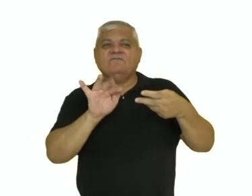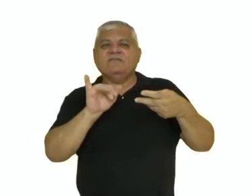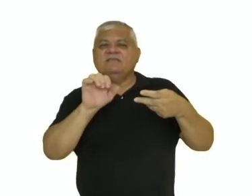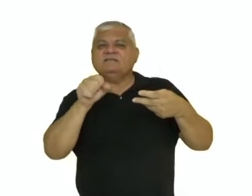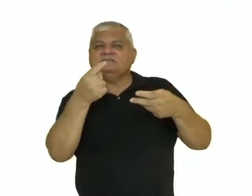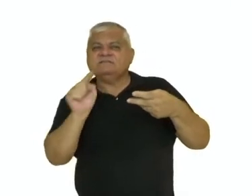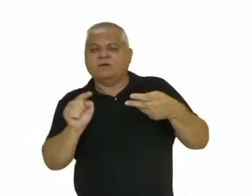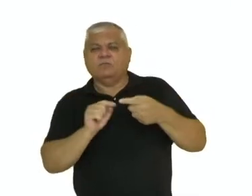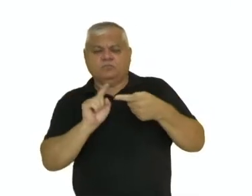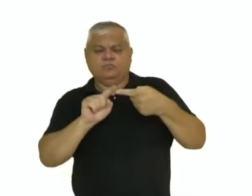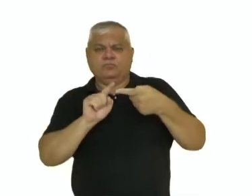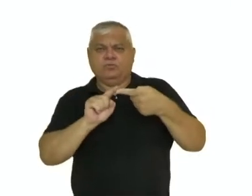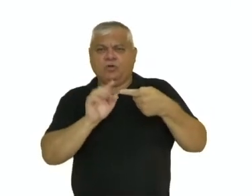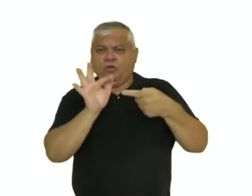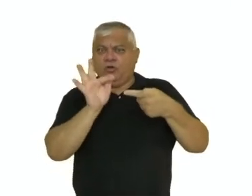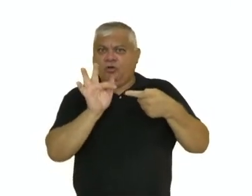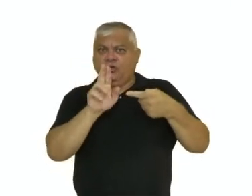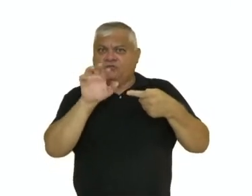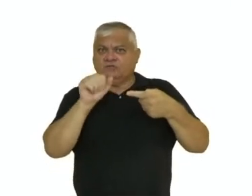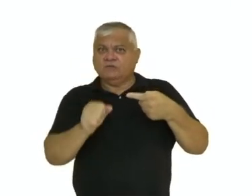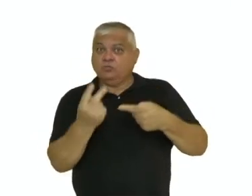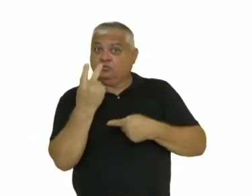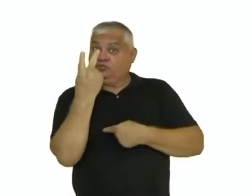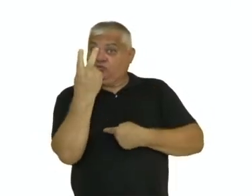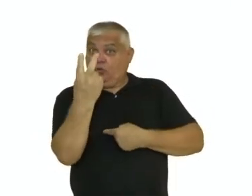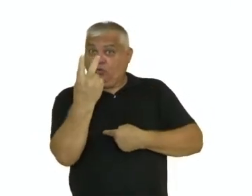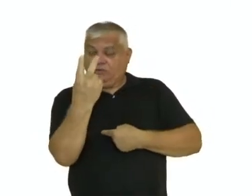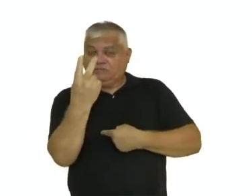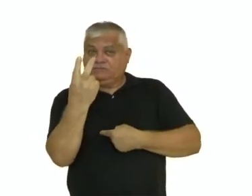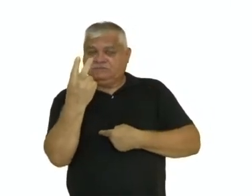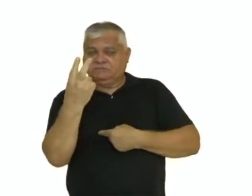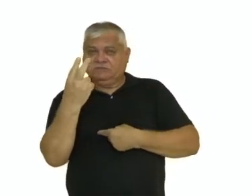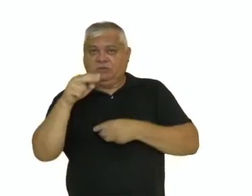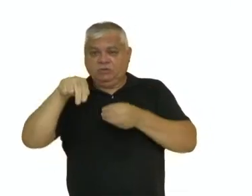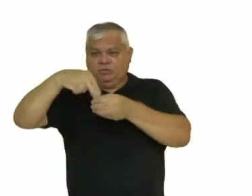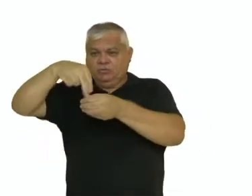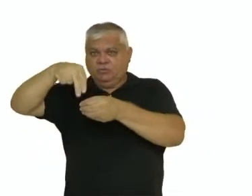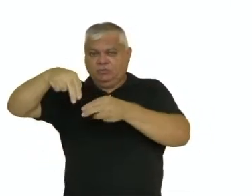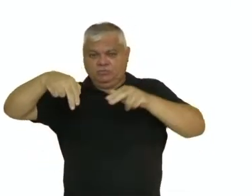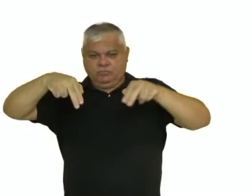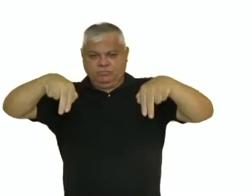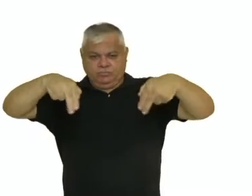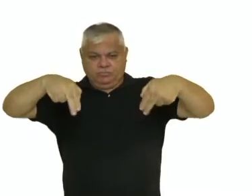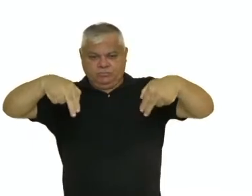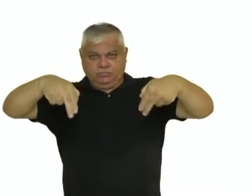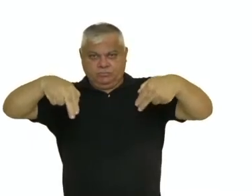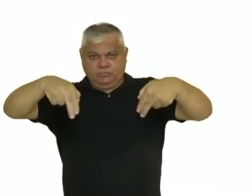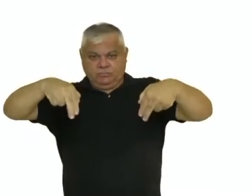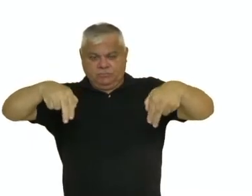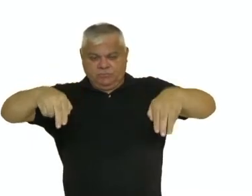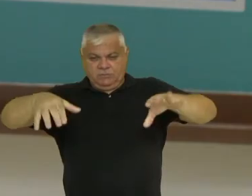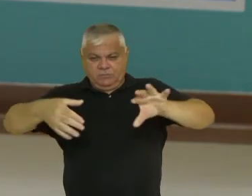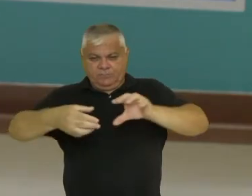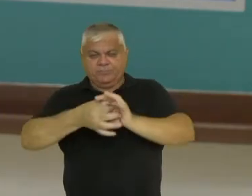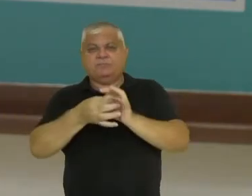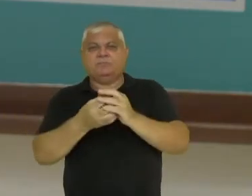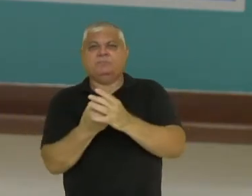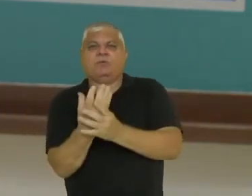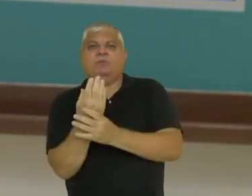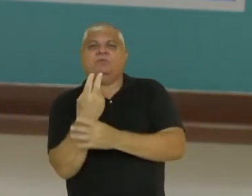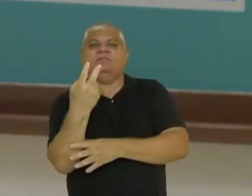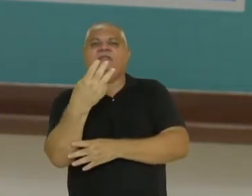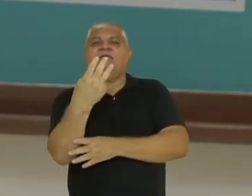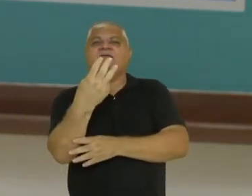processo de combinação de dois núcleos atômicos para a formação de um terceiro elemento mais pesado. Então, se nas